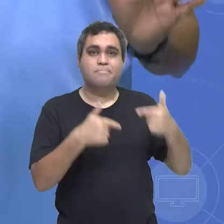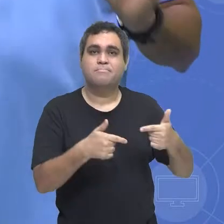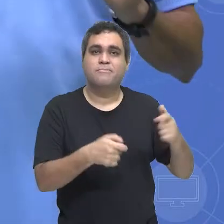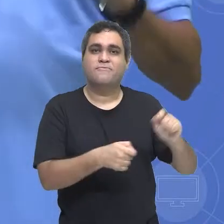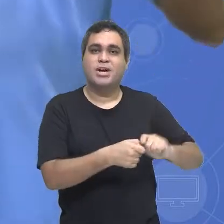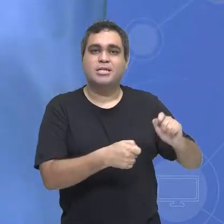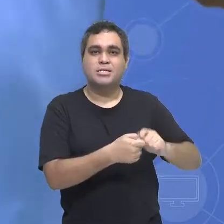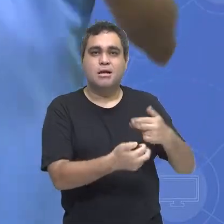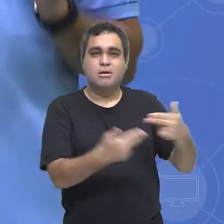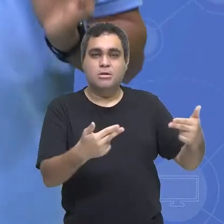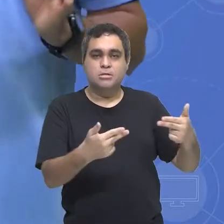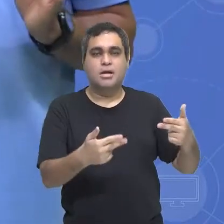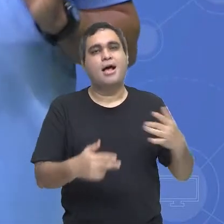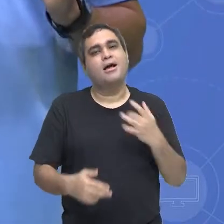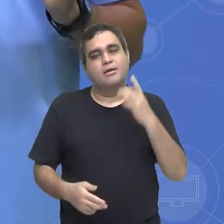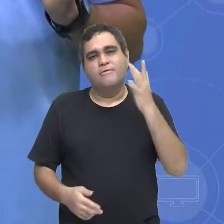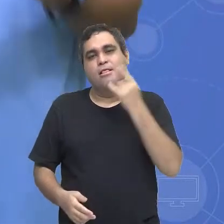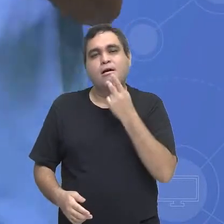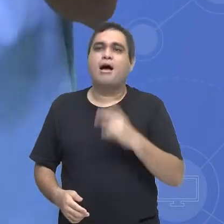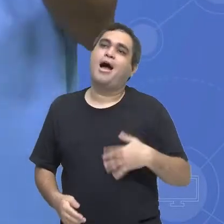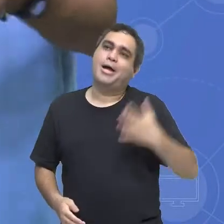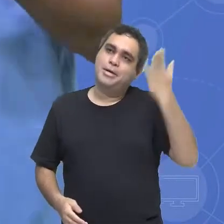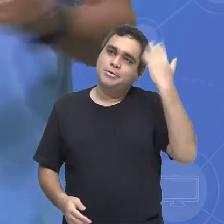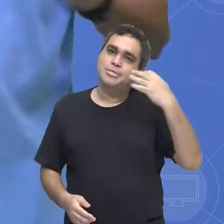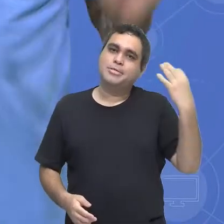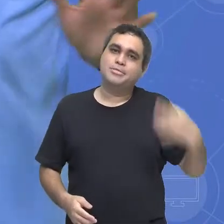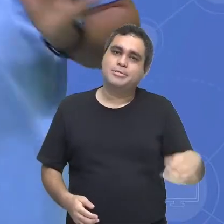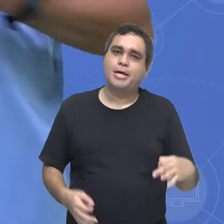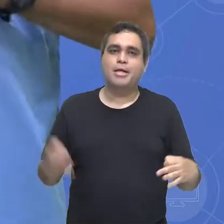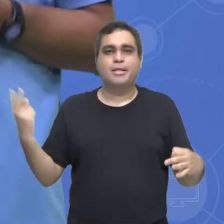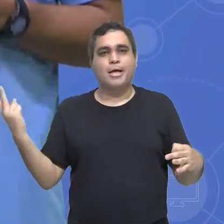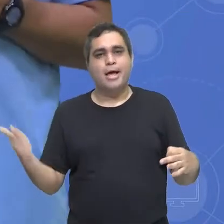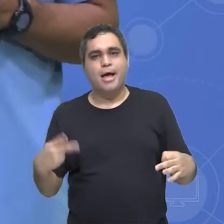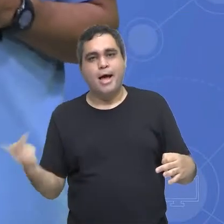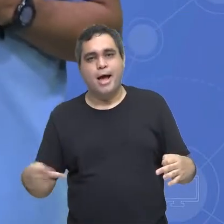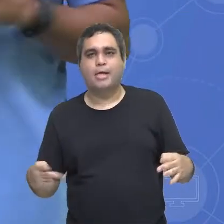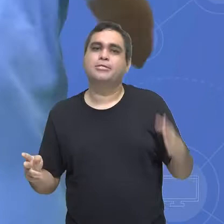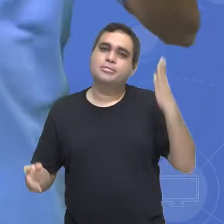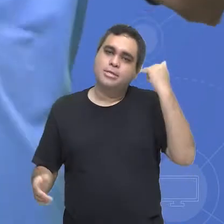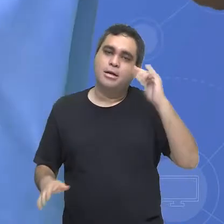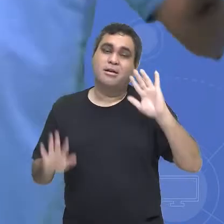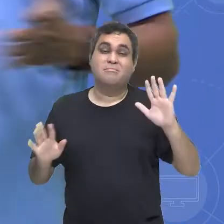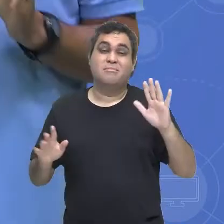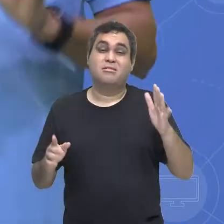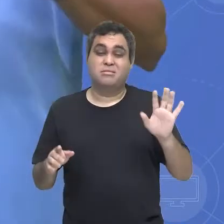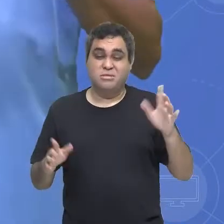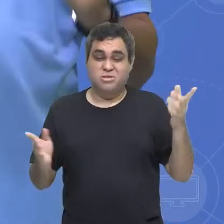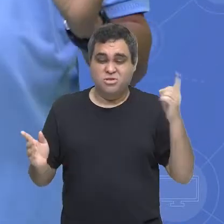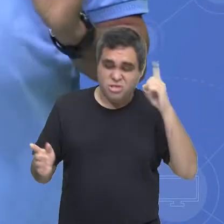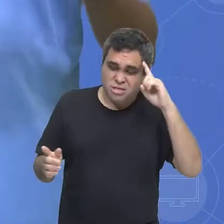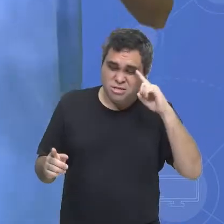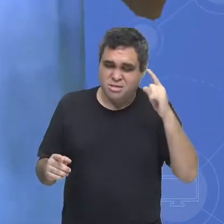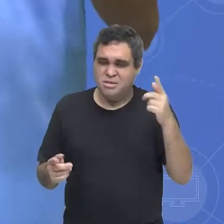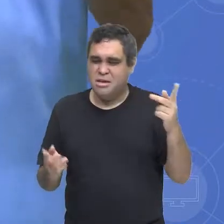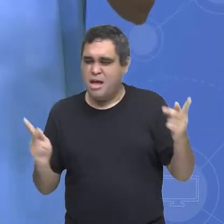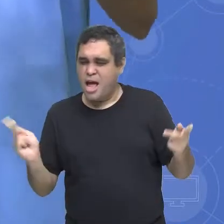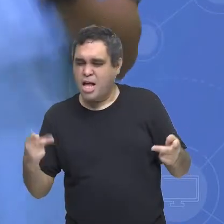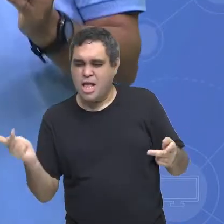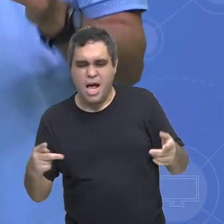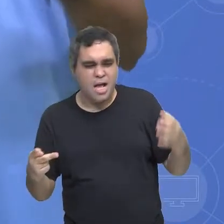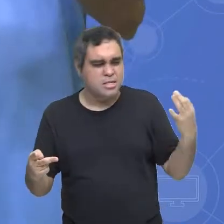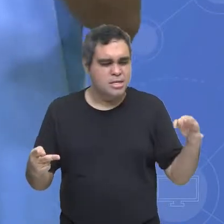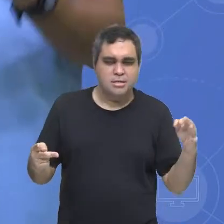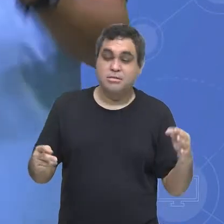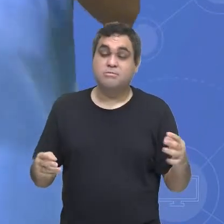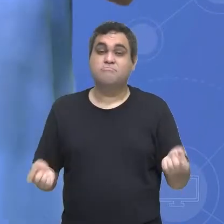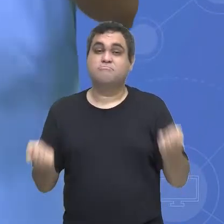muito fácil eu dizer, eu sei o que é o certo e o errado, mas não estou nem aí para o que acontece no meu dia a dia. Não estou nem aí para o outro. Não, você tem que,